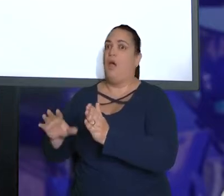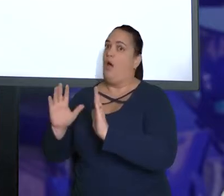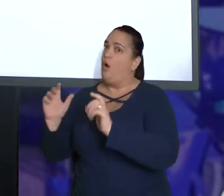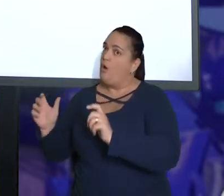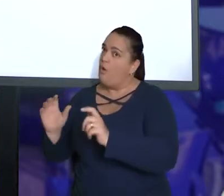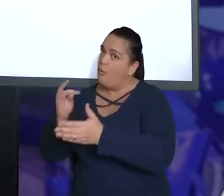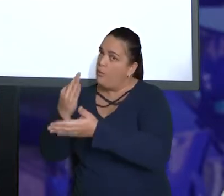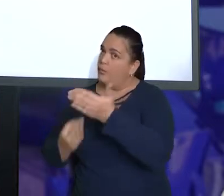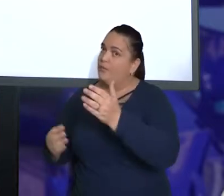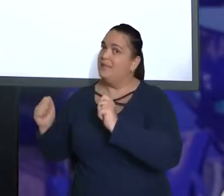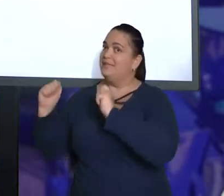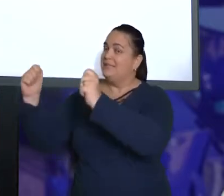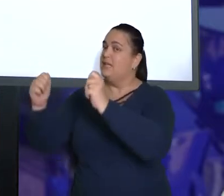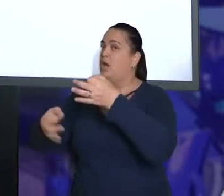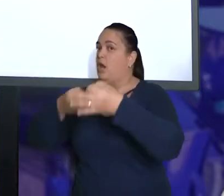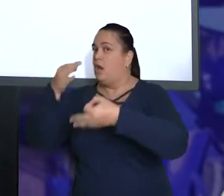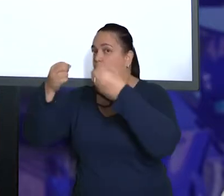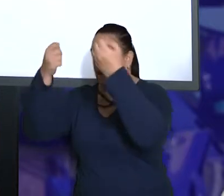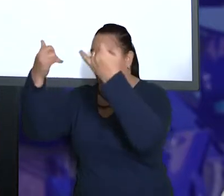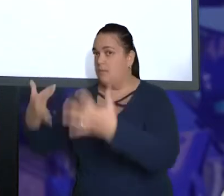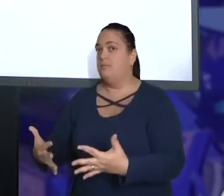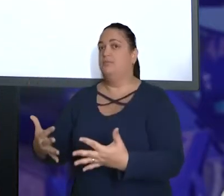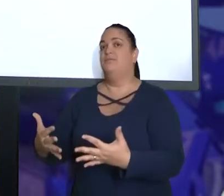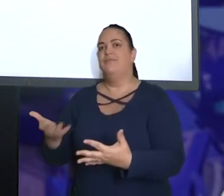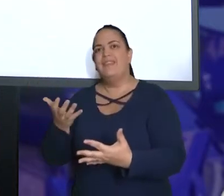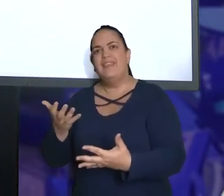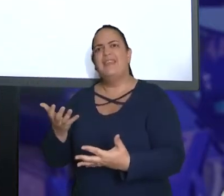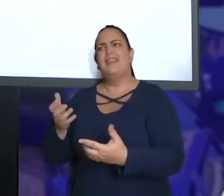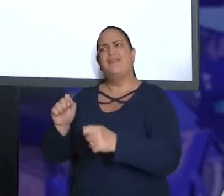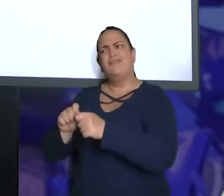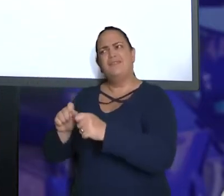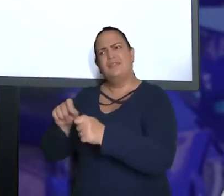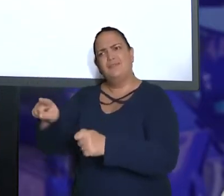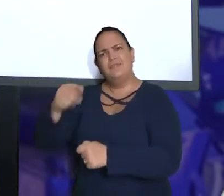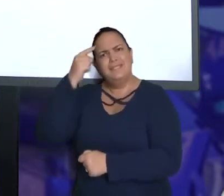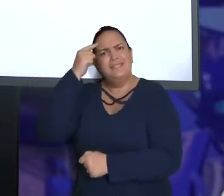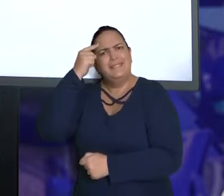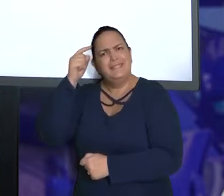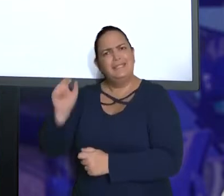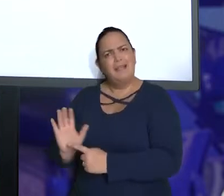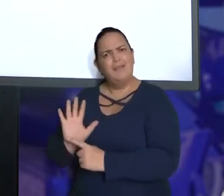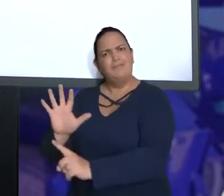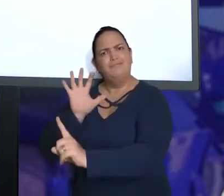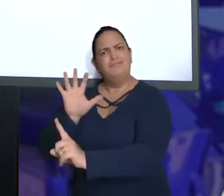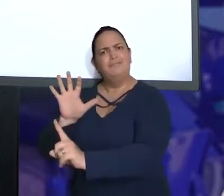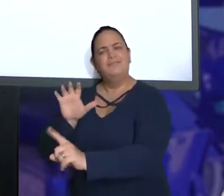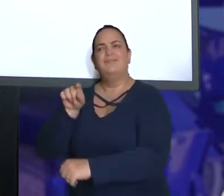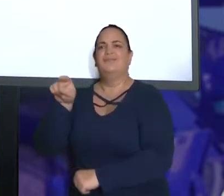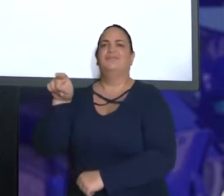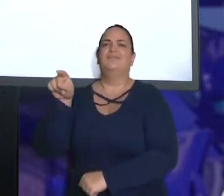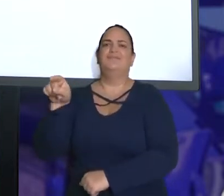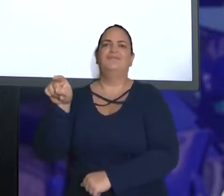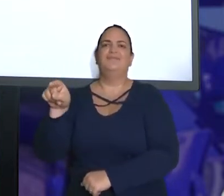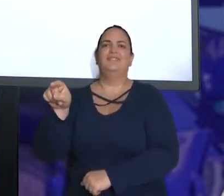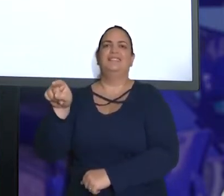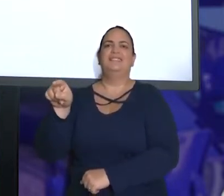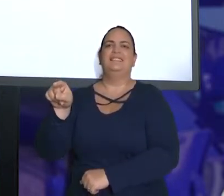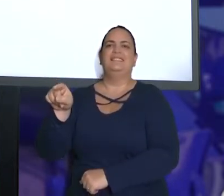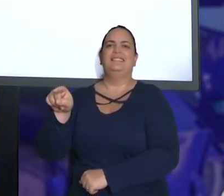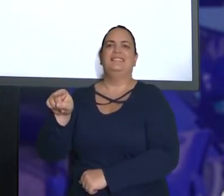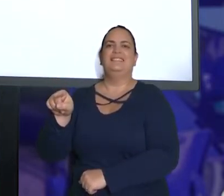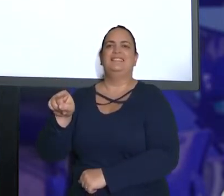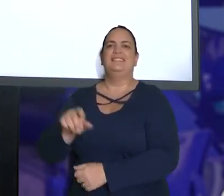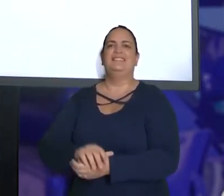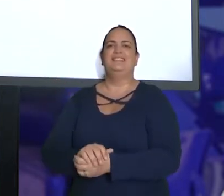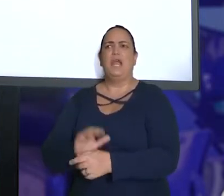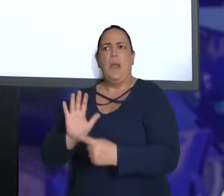é um texto argumentativo, é um texto de protesto que quer convencer você. Eu não posso convencer você com uma situação que já aconteceu. Eu devo convencer você